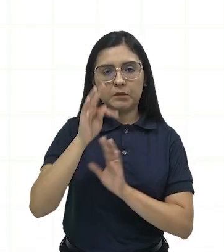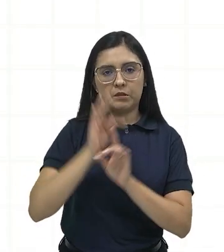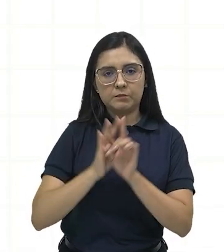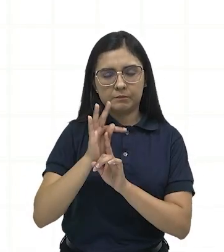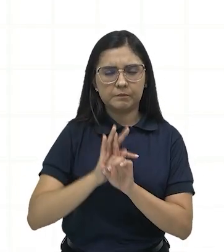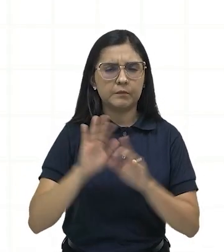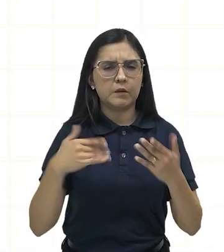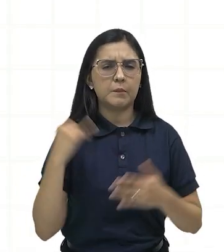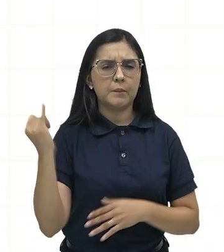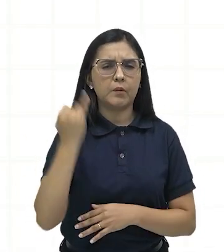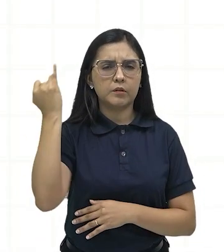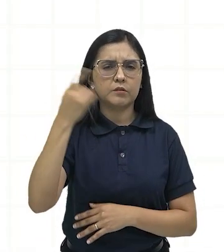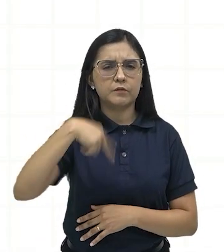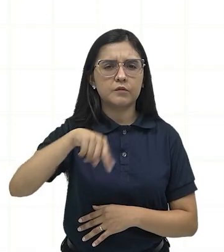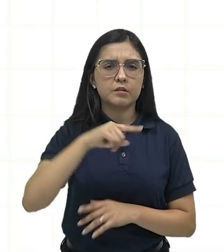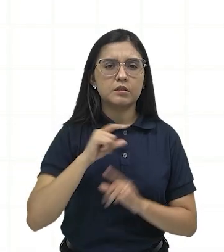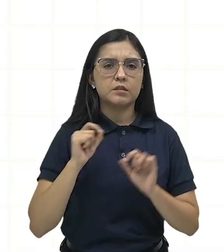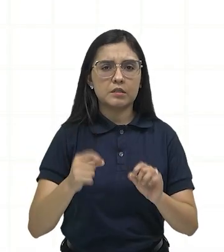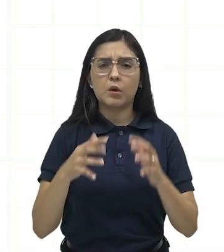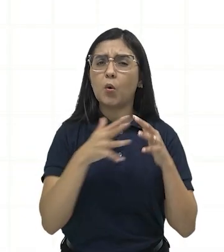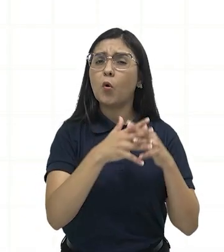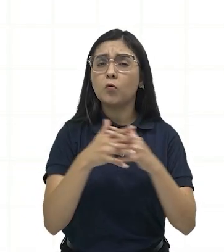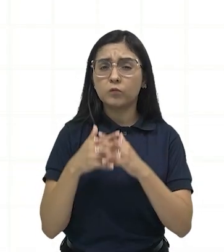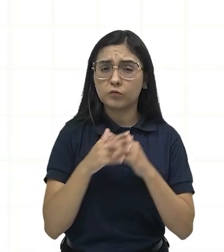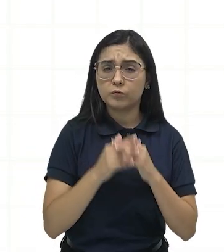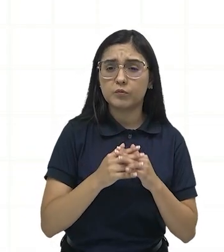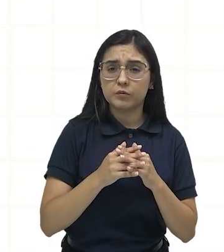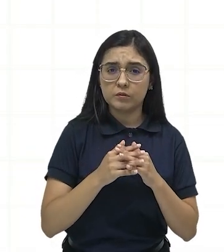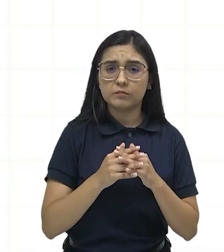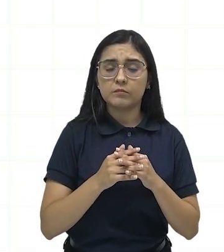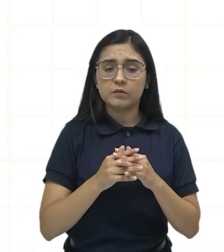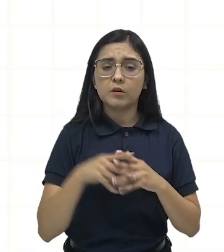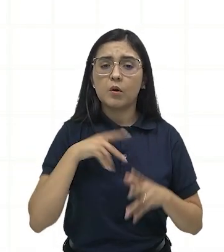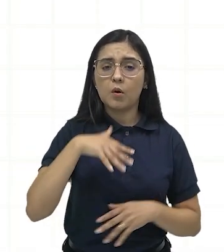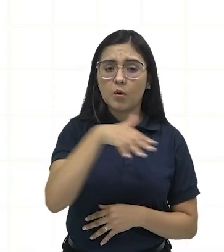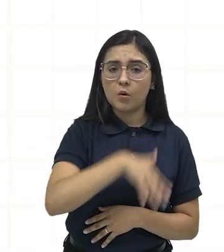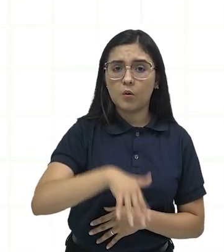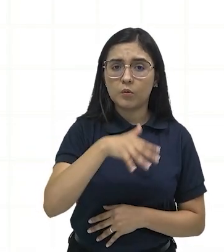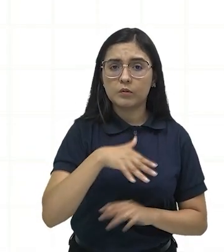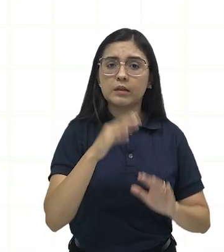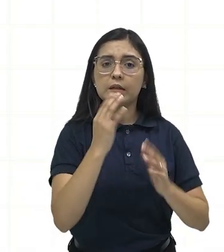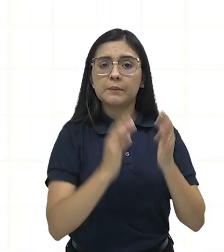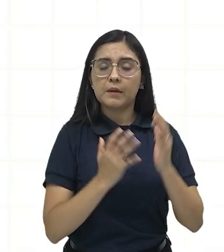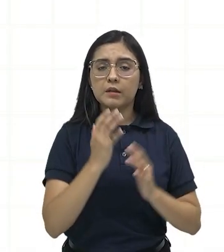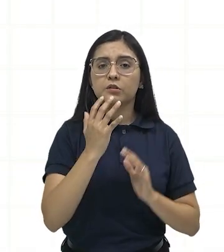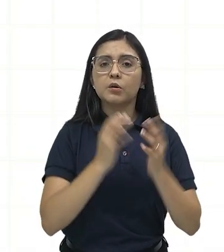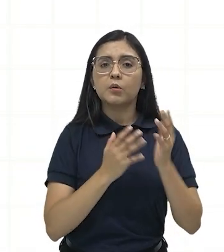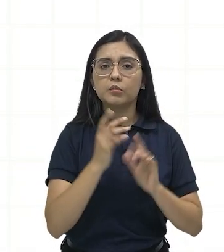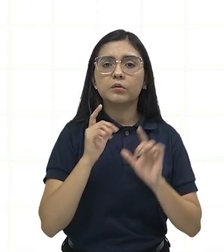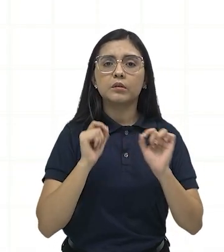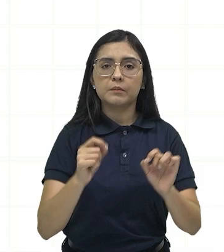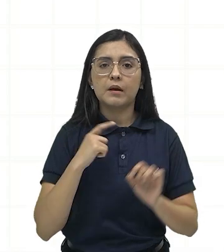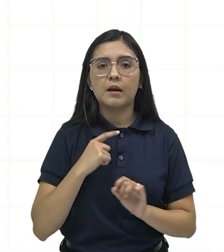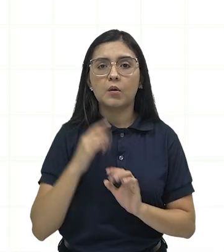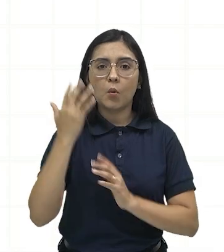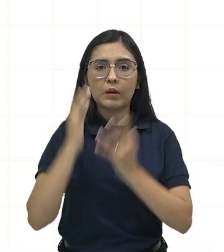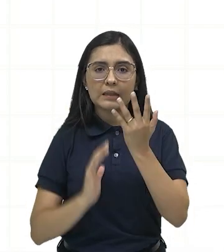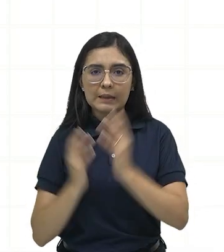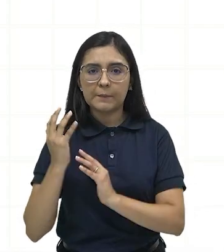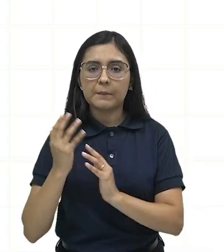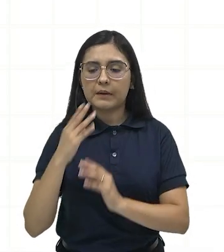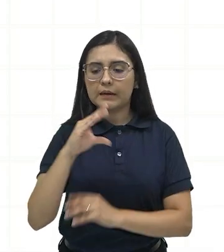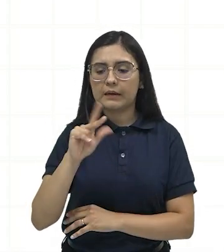E é importante que vocês não confundam zona climática com